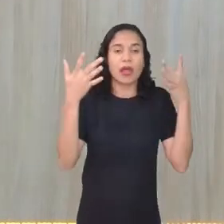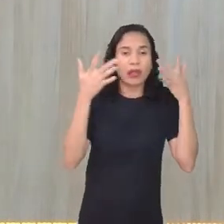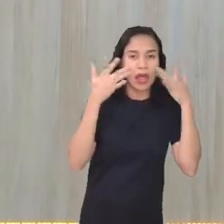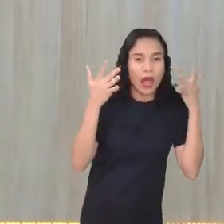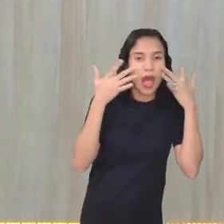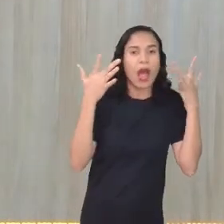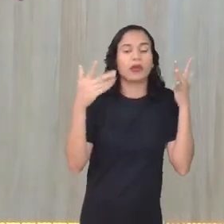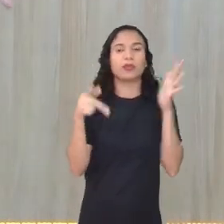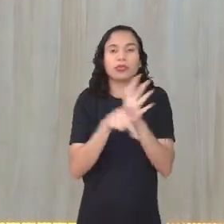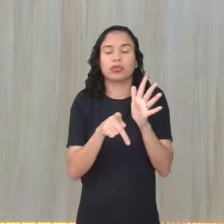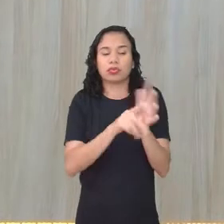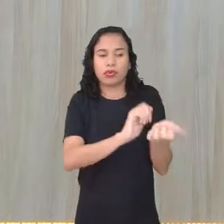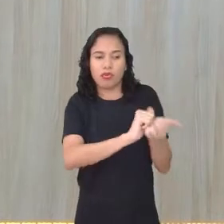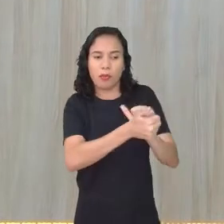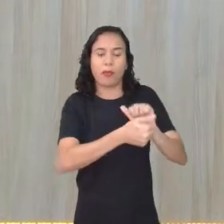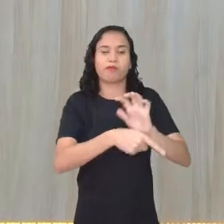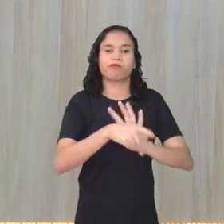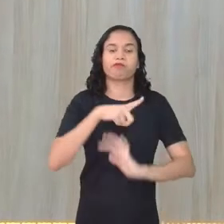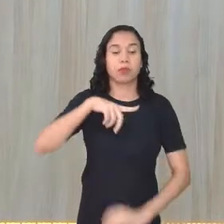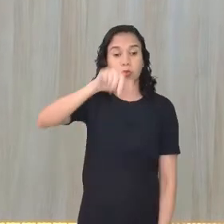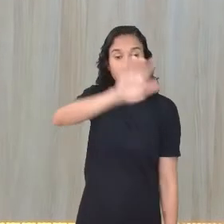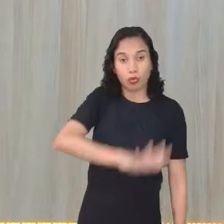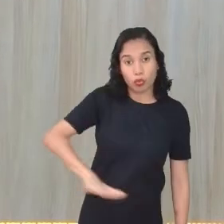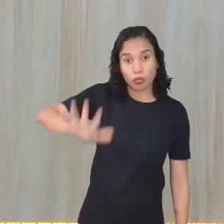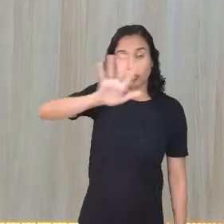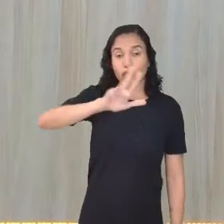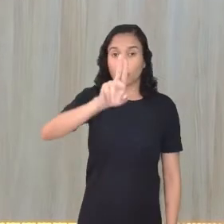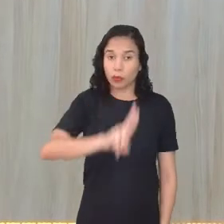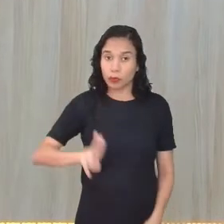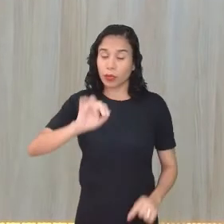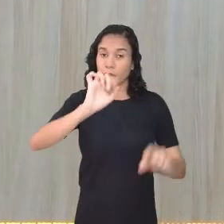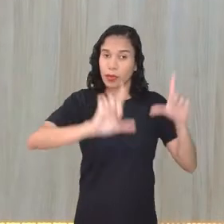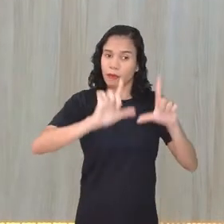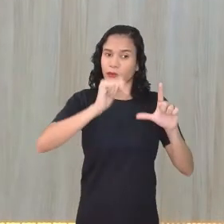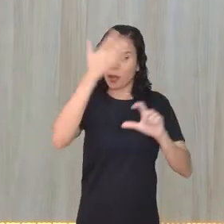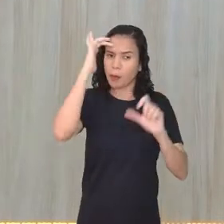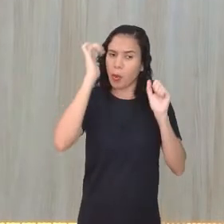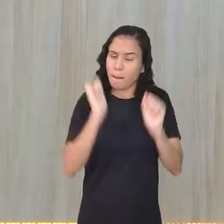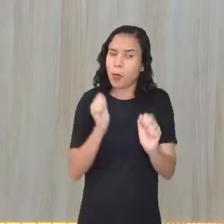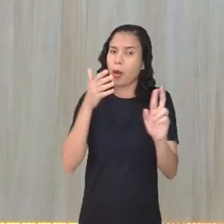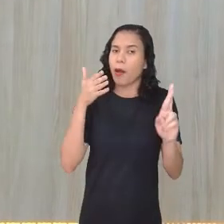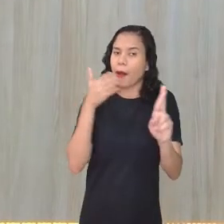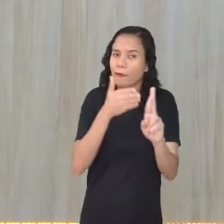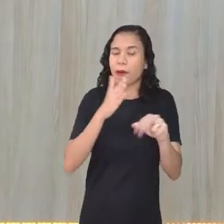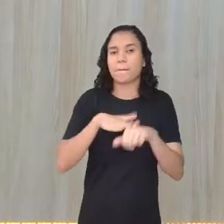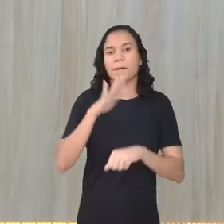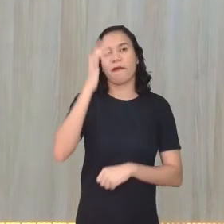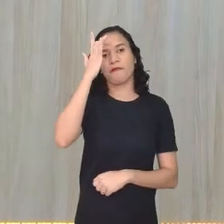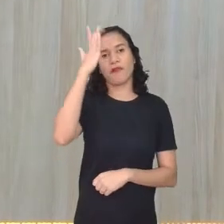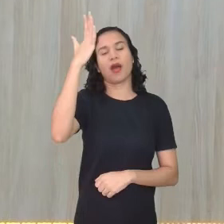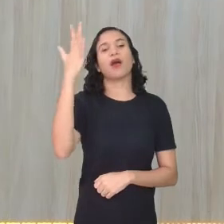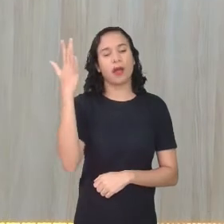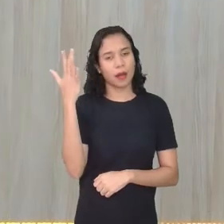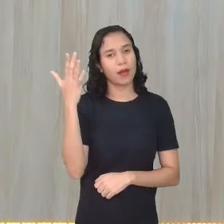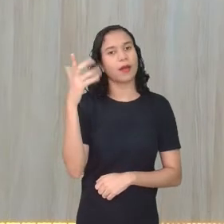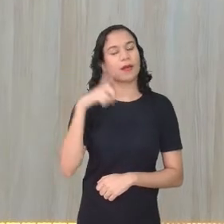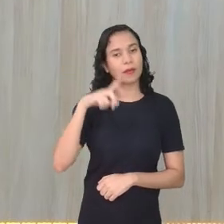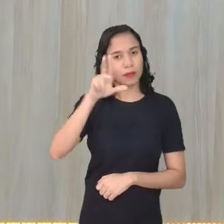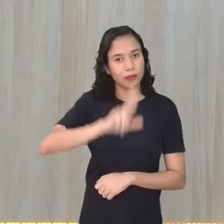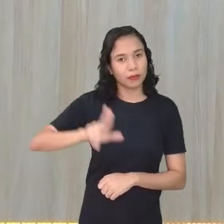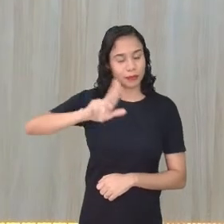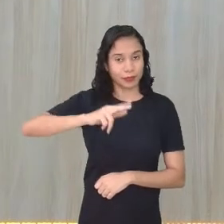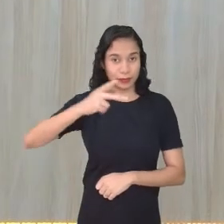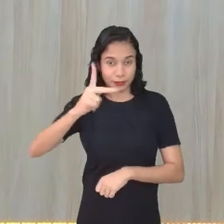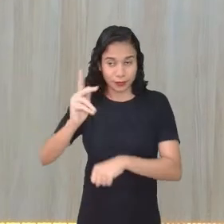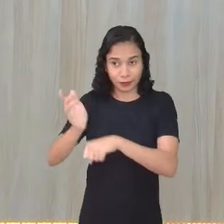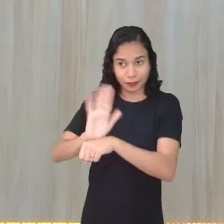teatro, campeonatos esportivos, tudo aquilo que é produzido pela TV, você consegue referenciar muito mais facilmente aquilo que aparece no